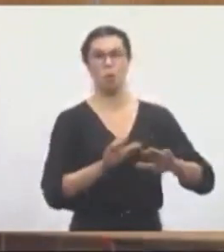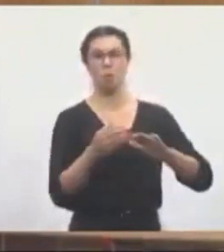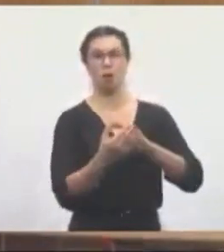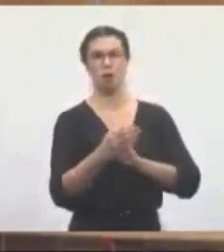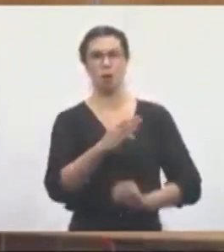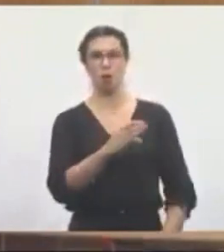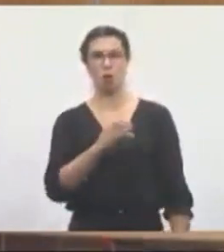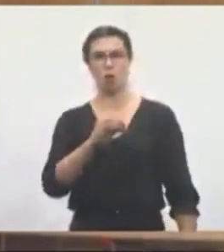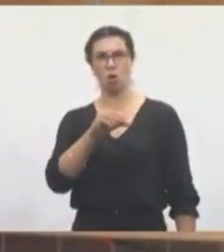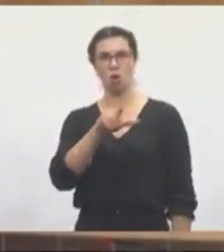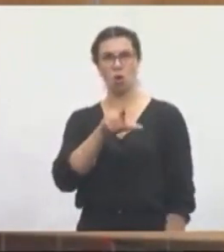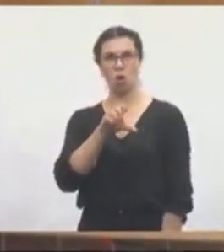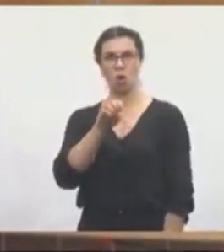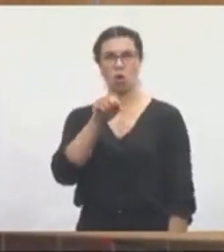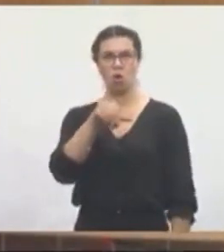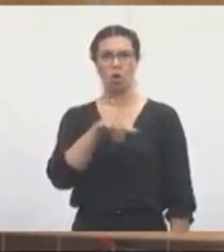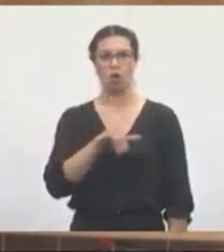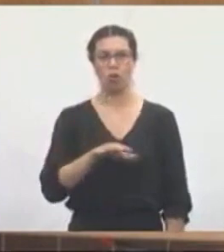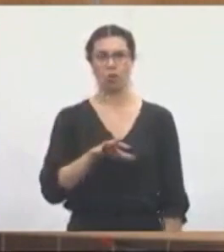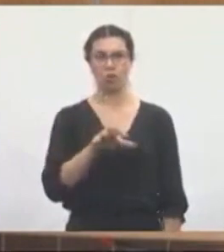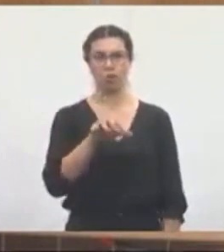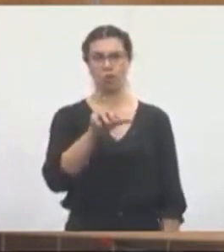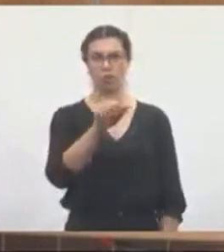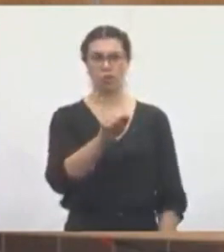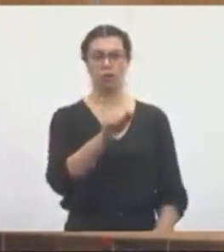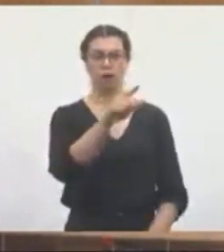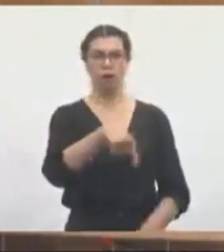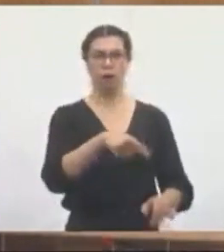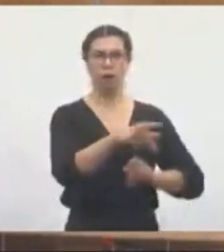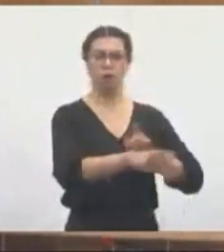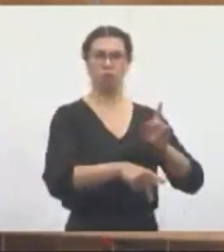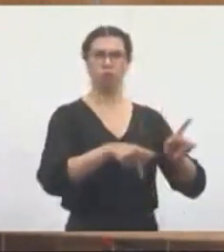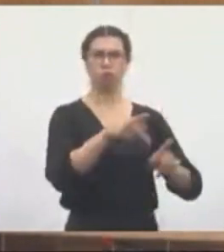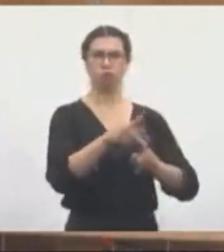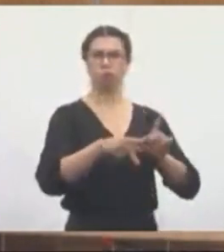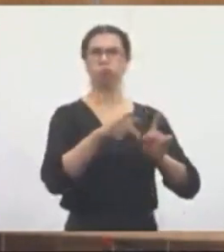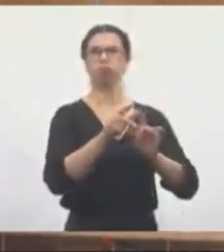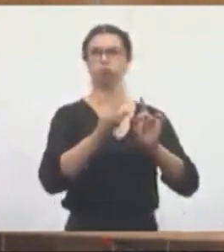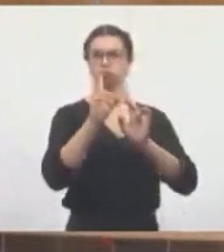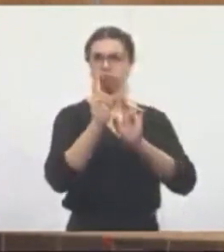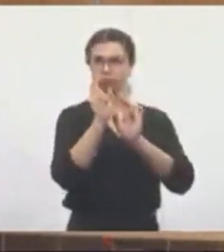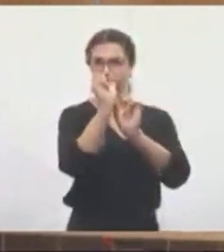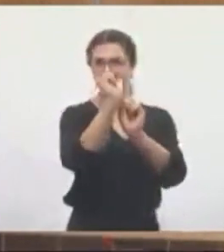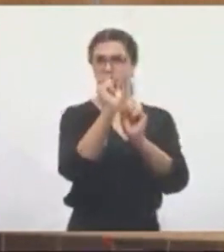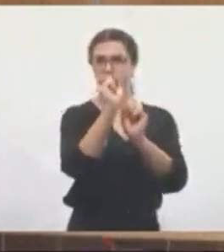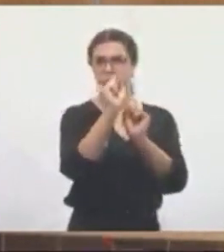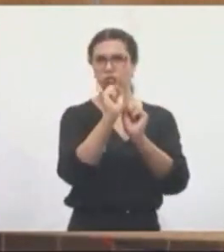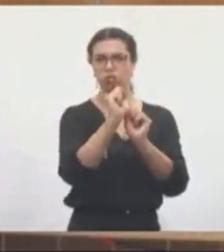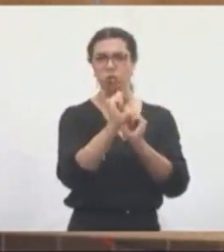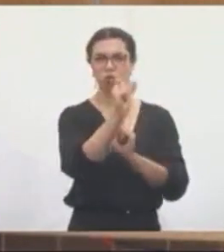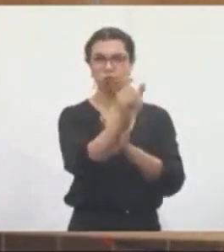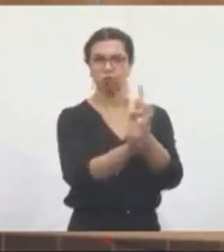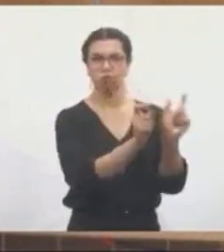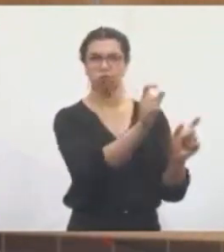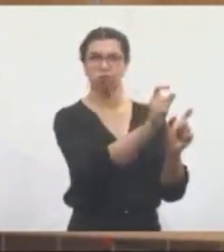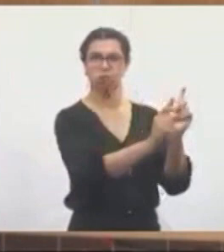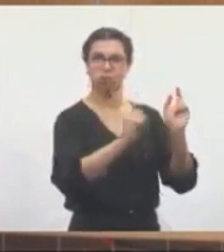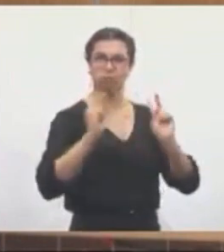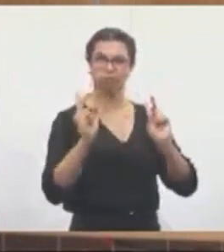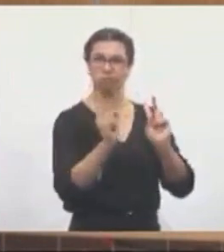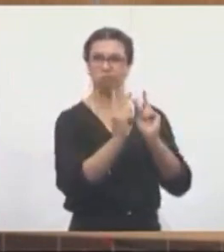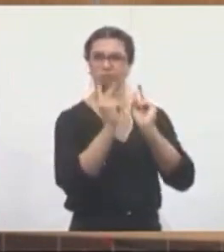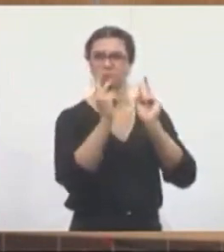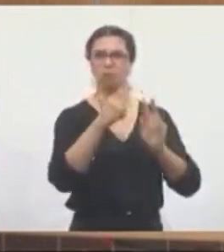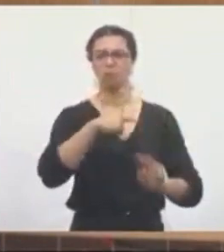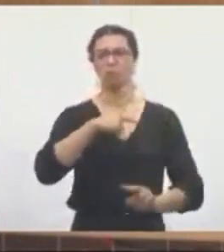que é um bairro lá que uma população guerreira, que de gente de valor, tem vários amigos que moram